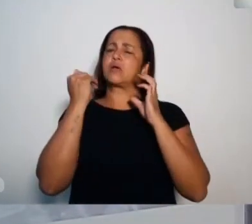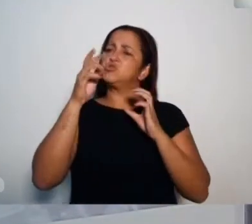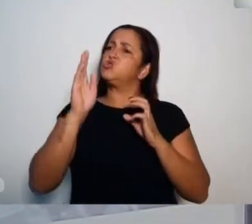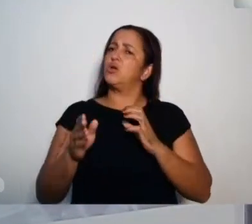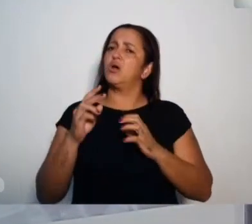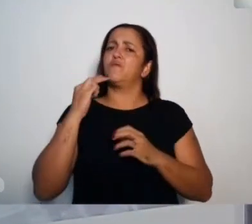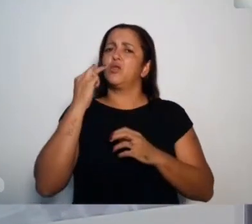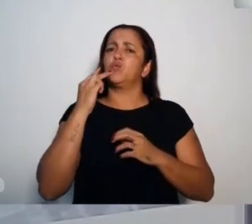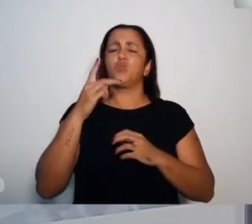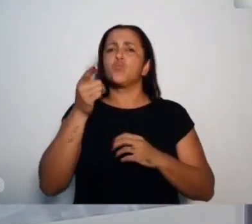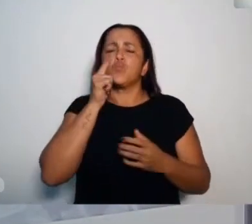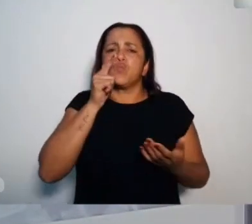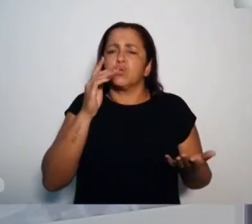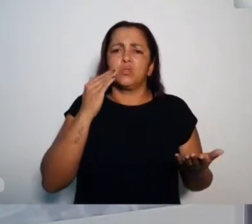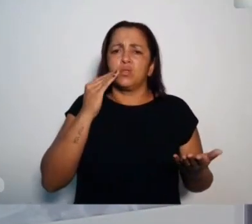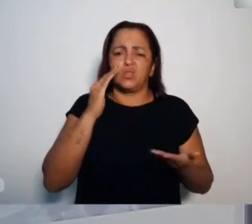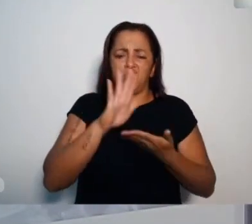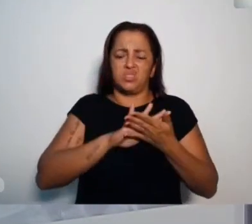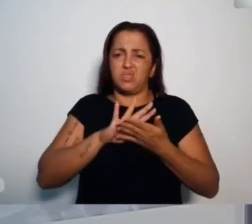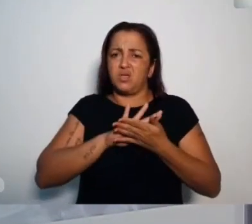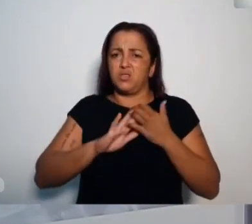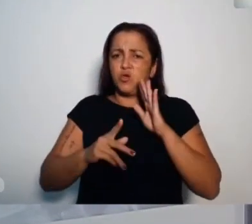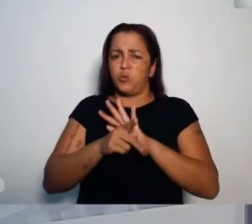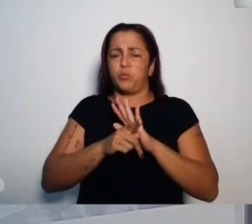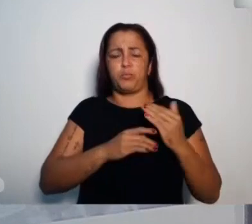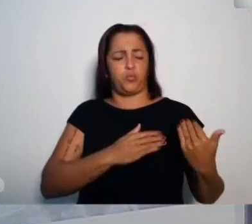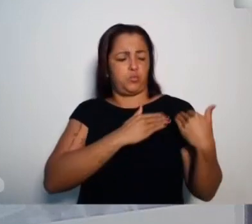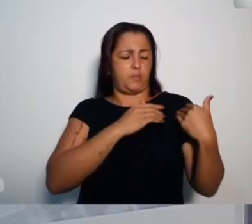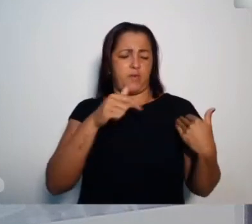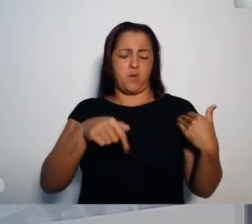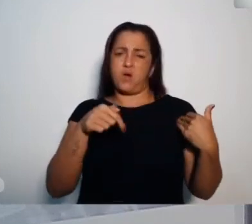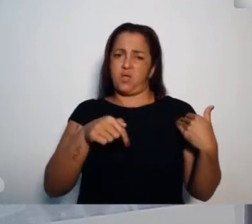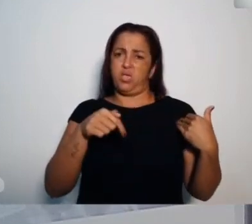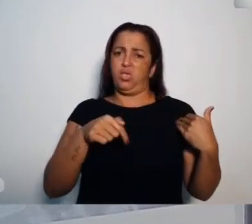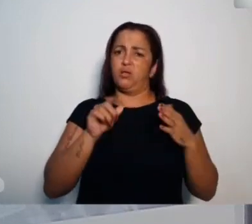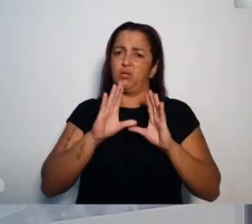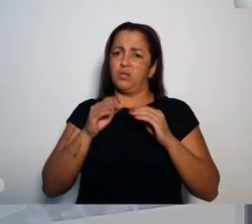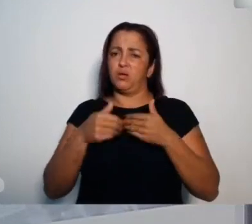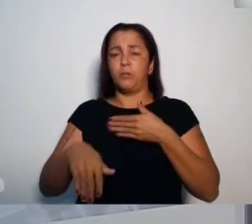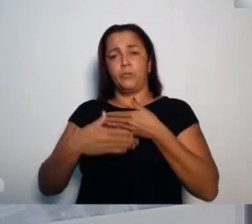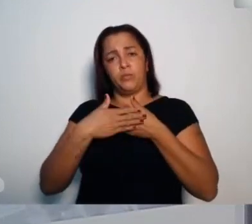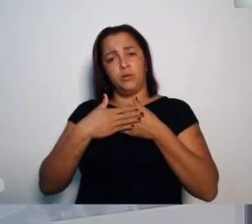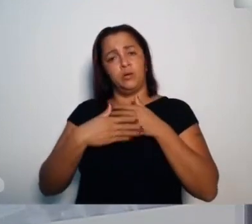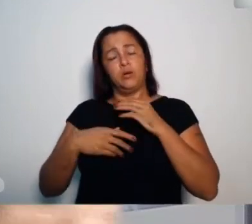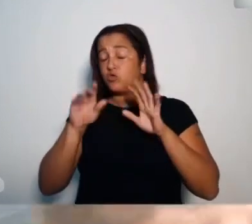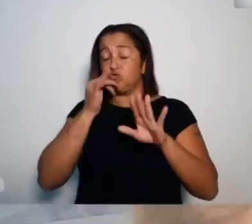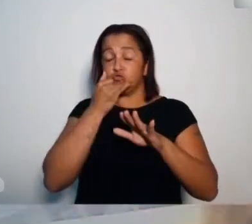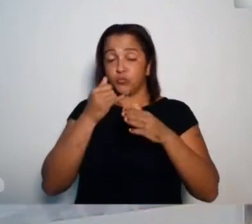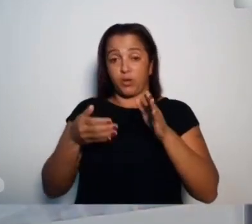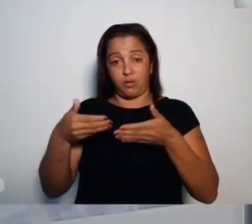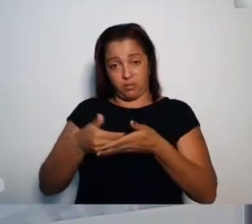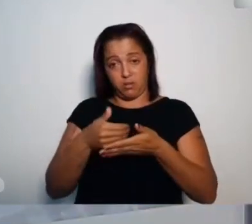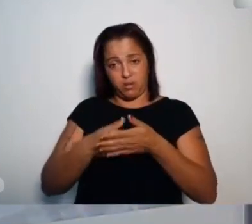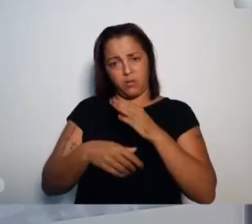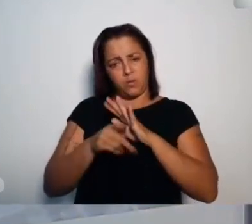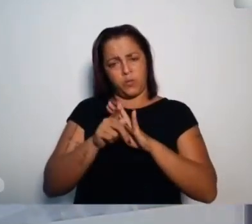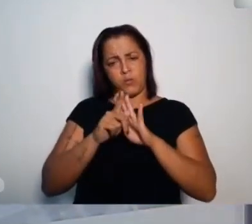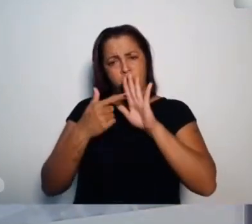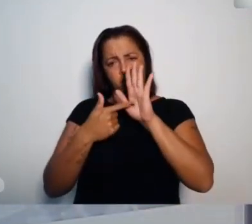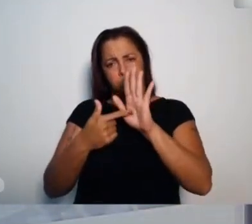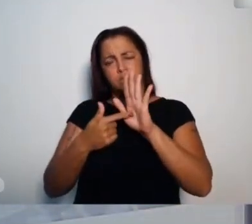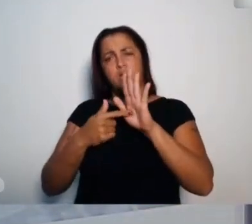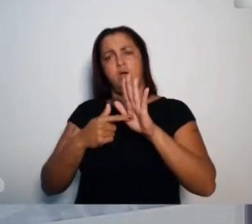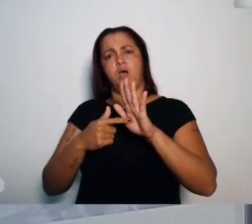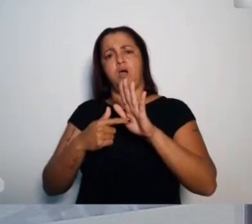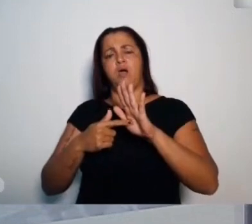conseguiu entender quase nada do papel que ele tinha aqui na Câmara. Então, eu queria só passar aqui das ações que nós,